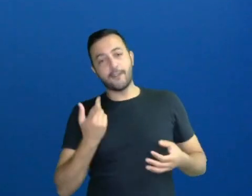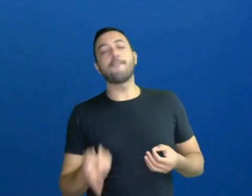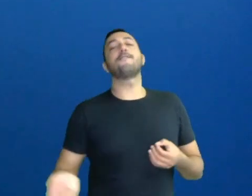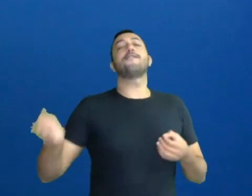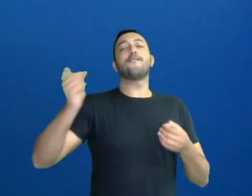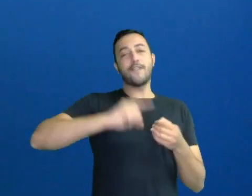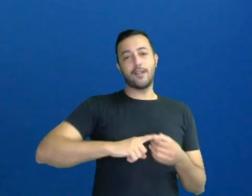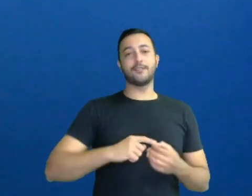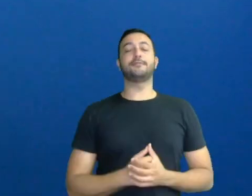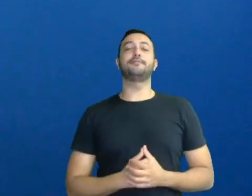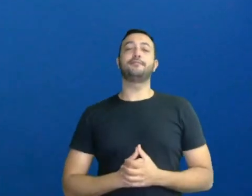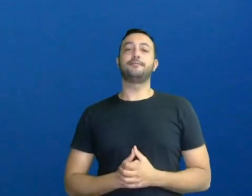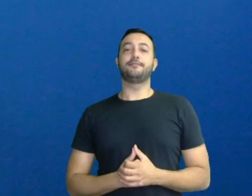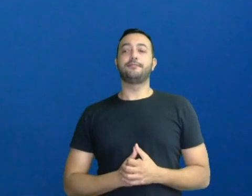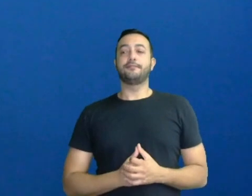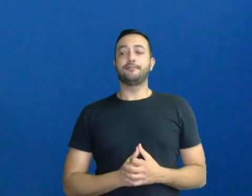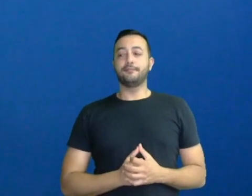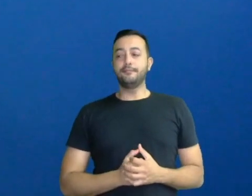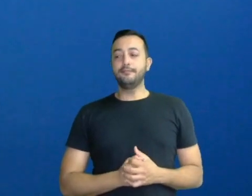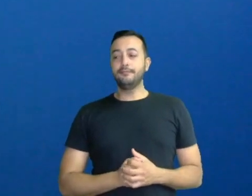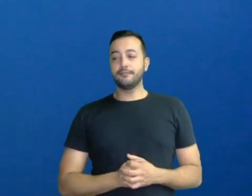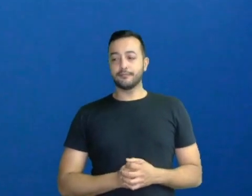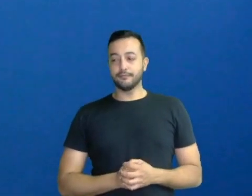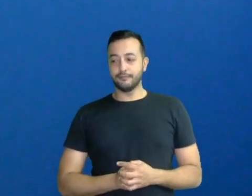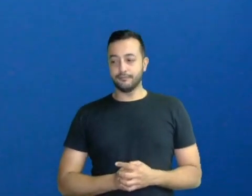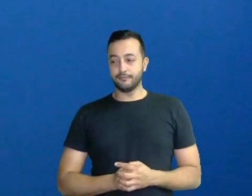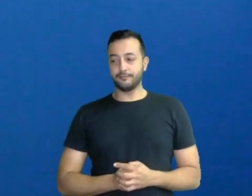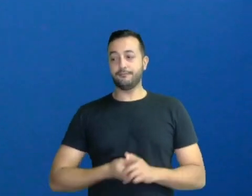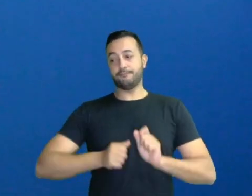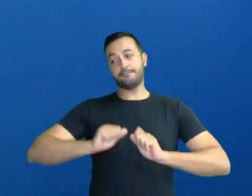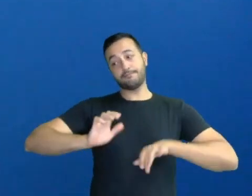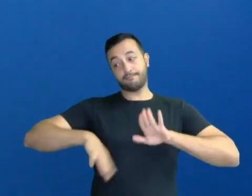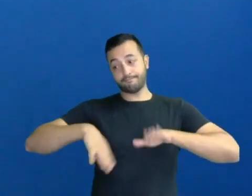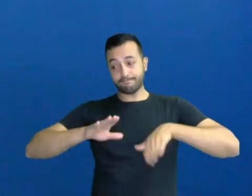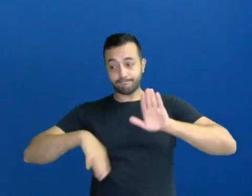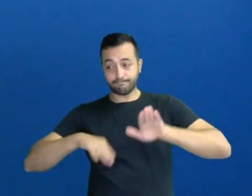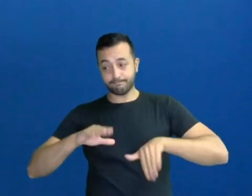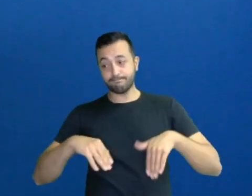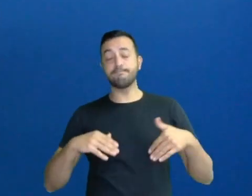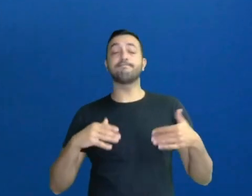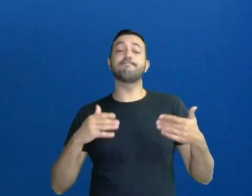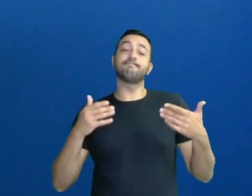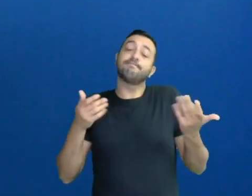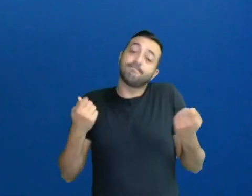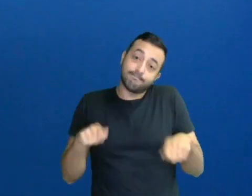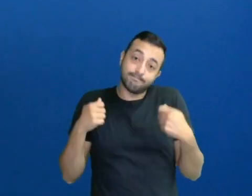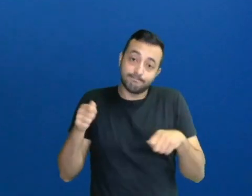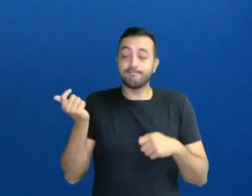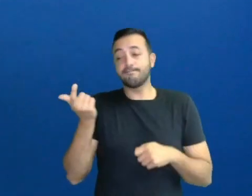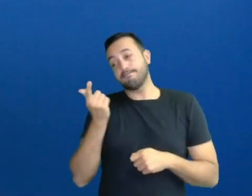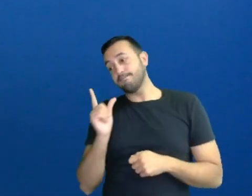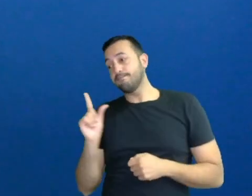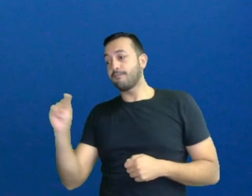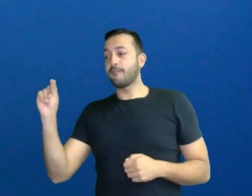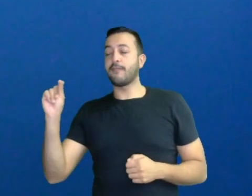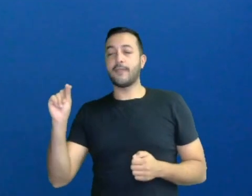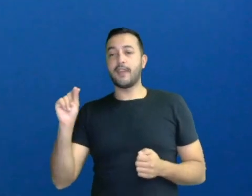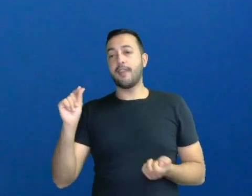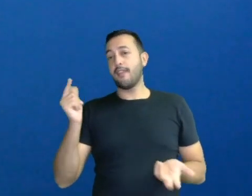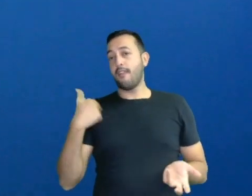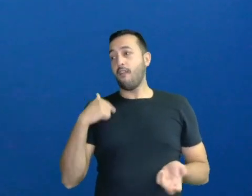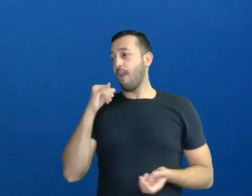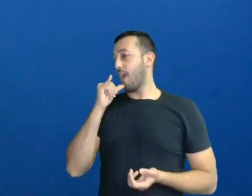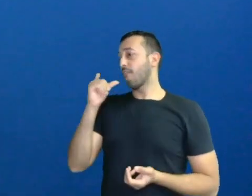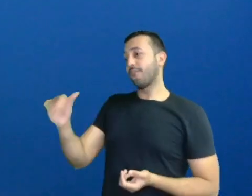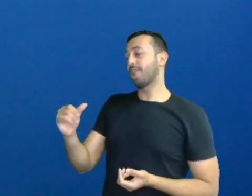voltaria e muitas vezes precisamos sair e não